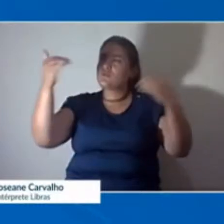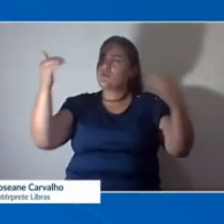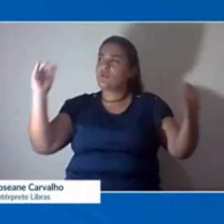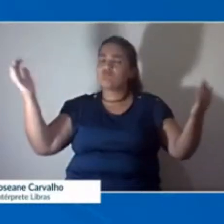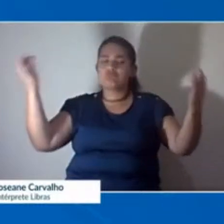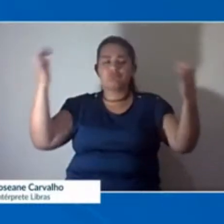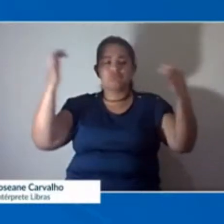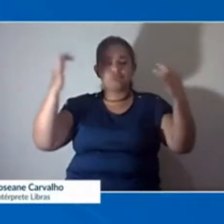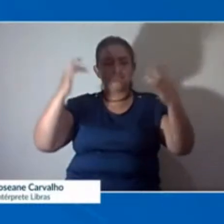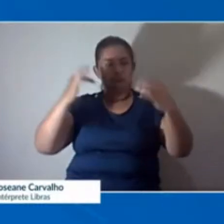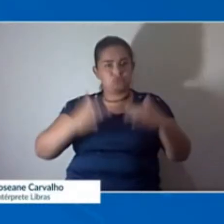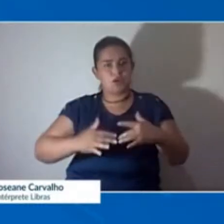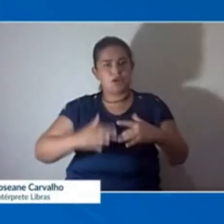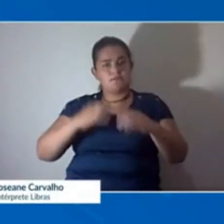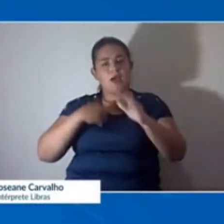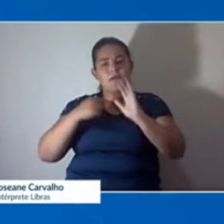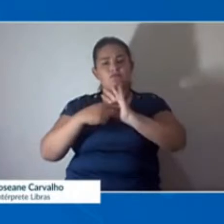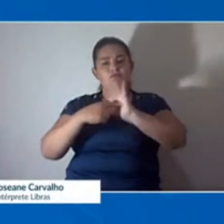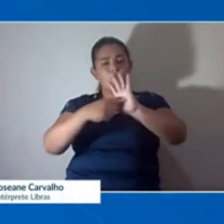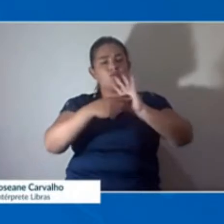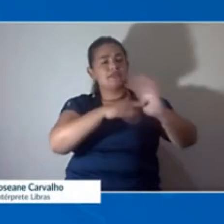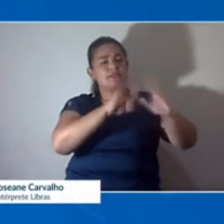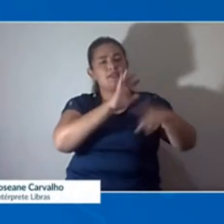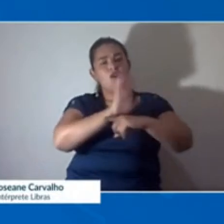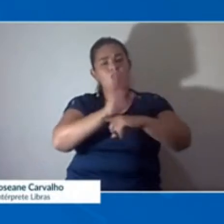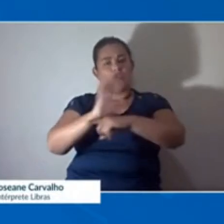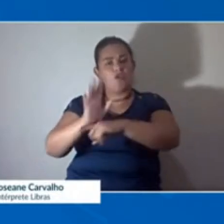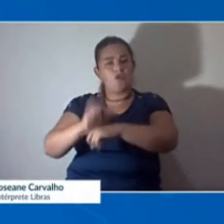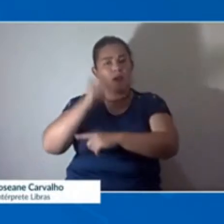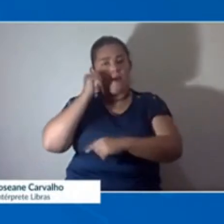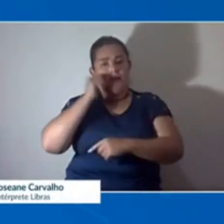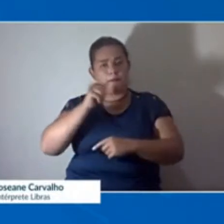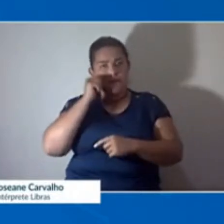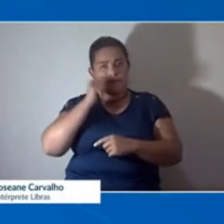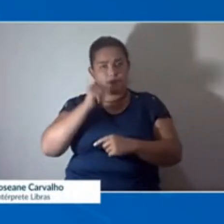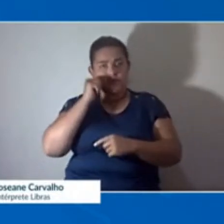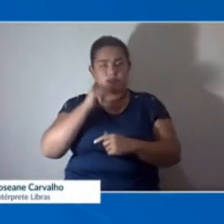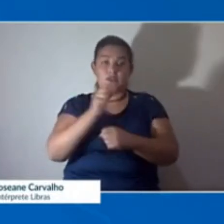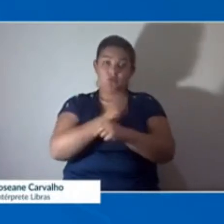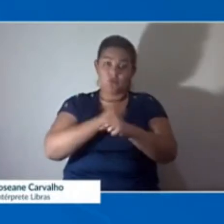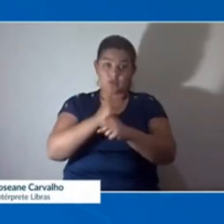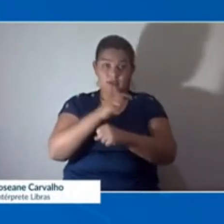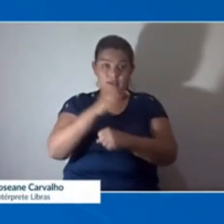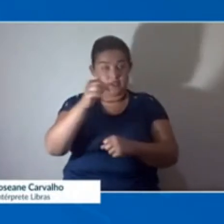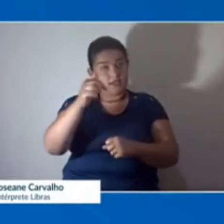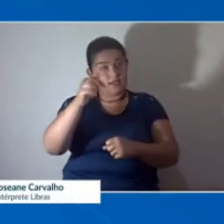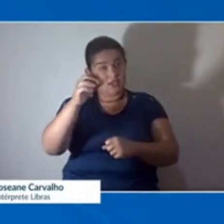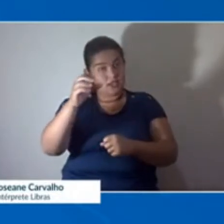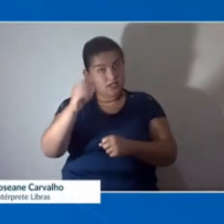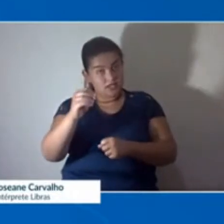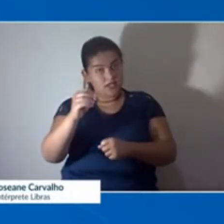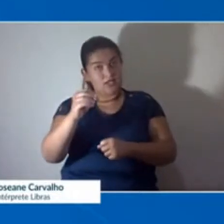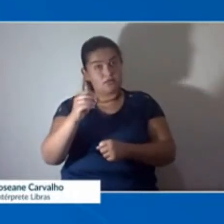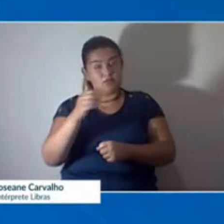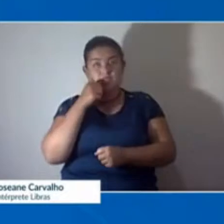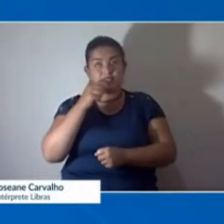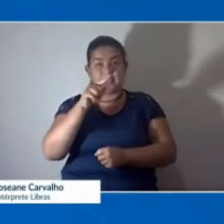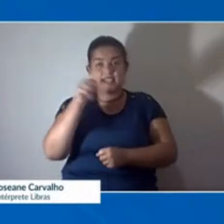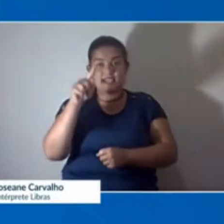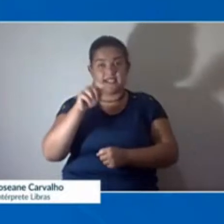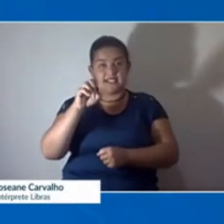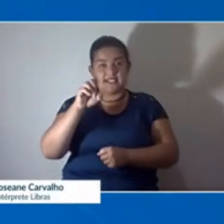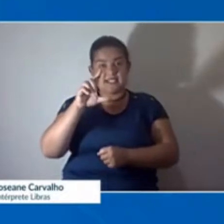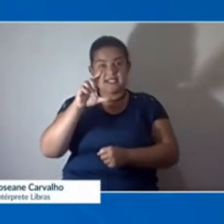ao exibir os filmes de mulheres dos anos 70, como o da Vera de Figueiredo, aliás, da